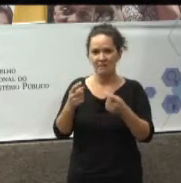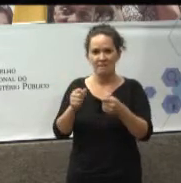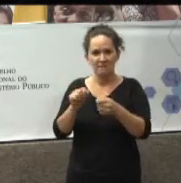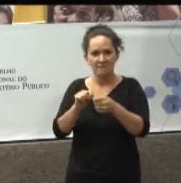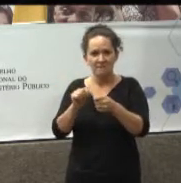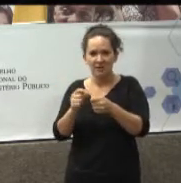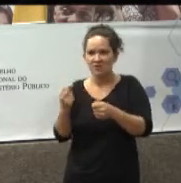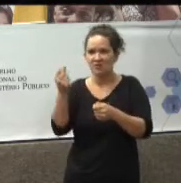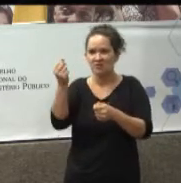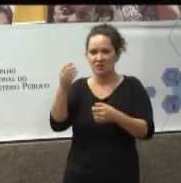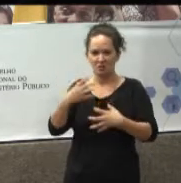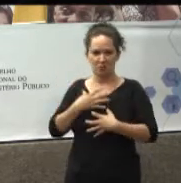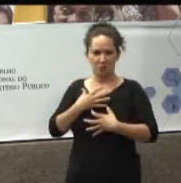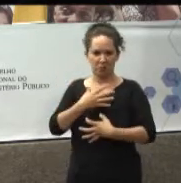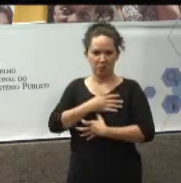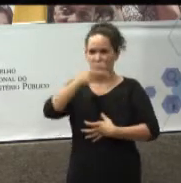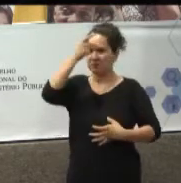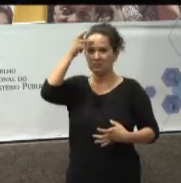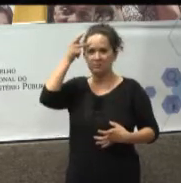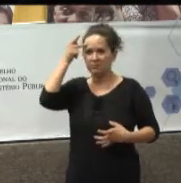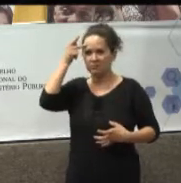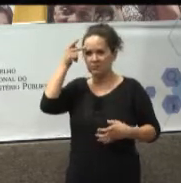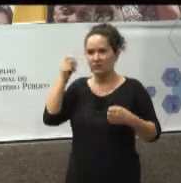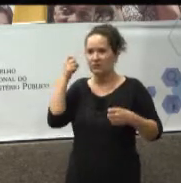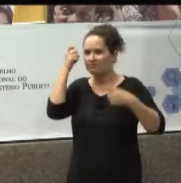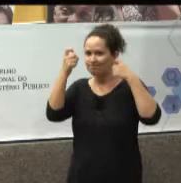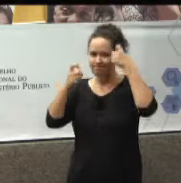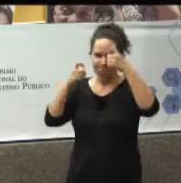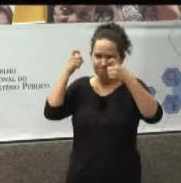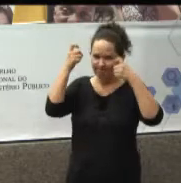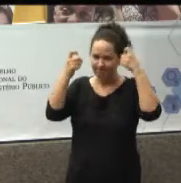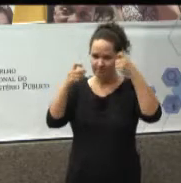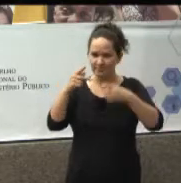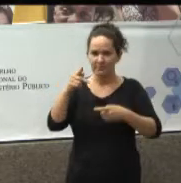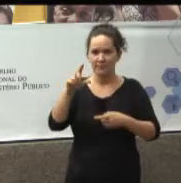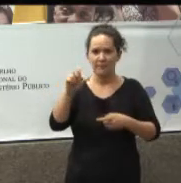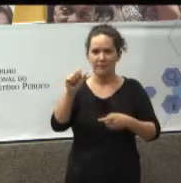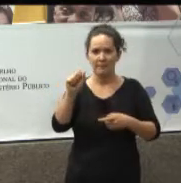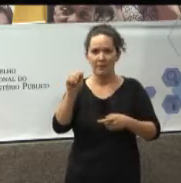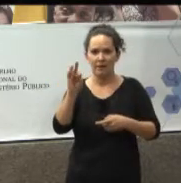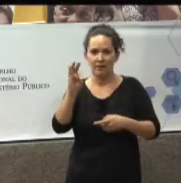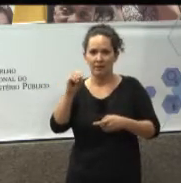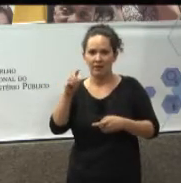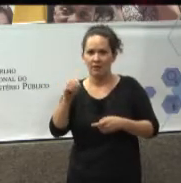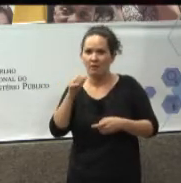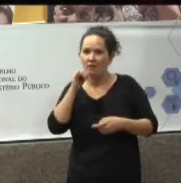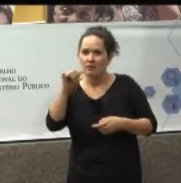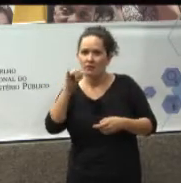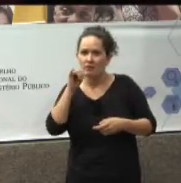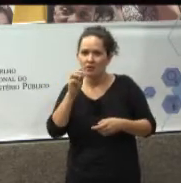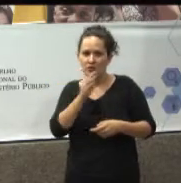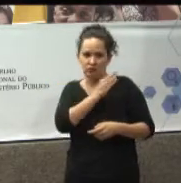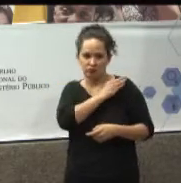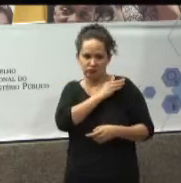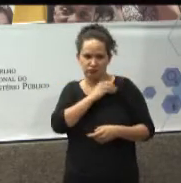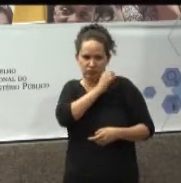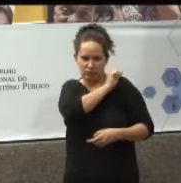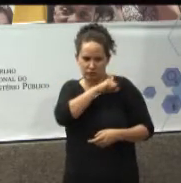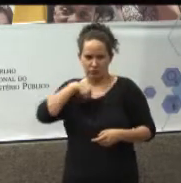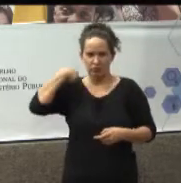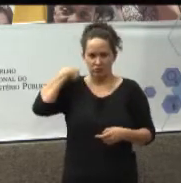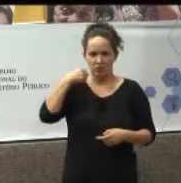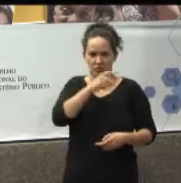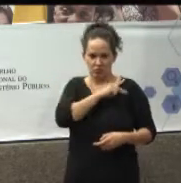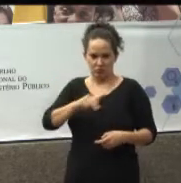corpos então já havia essa preocupação isso é platão citando softwares é na república sobre isso